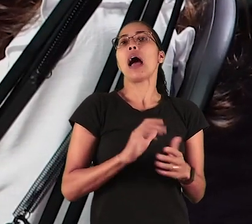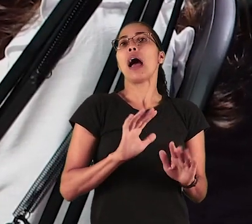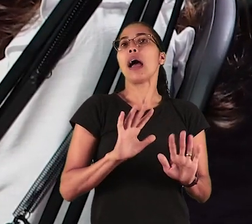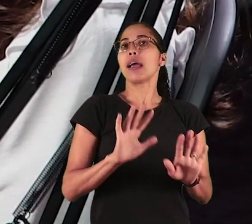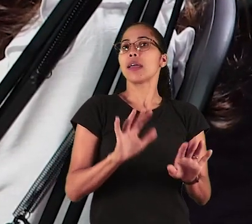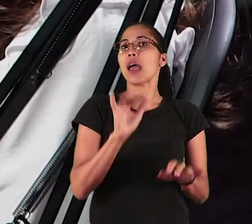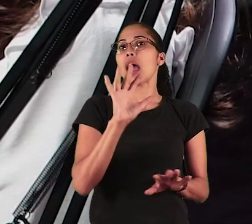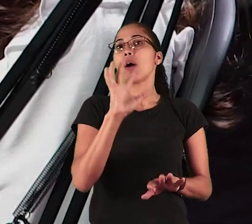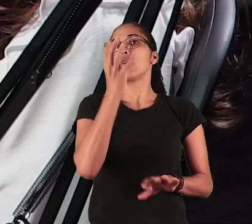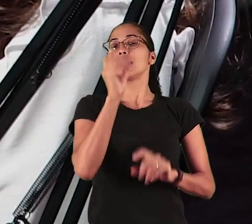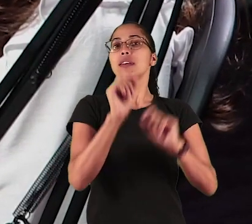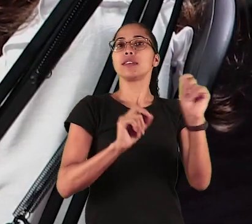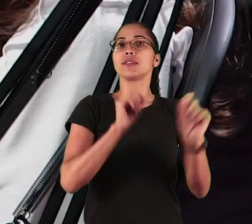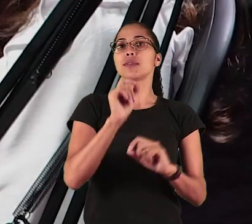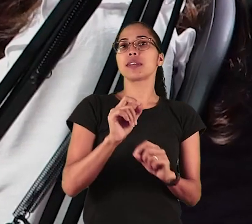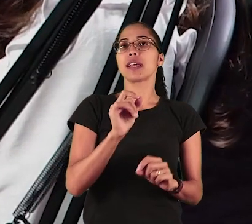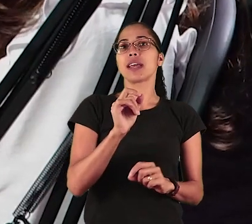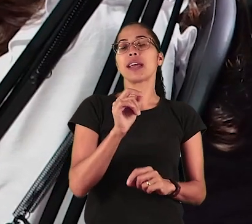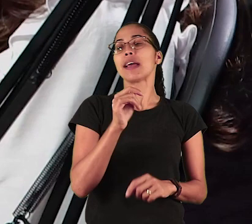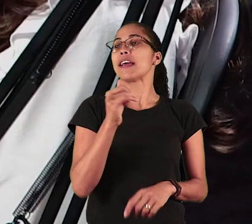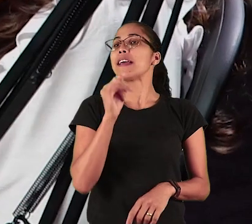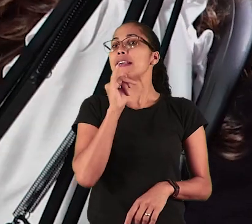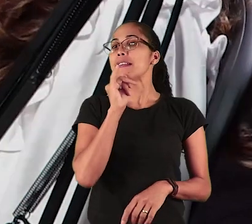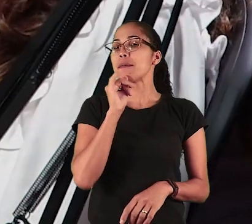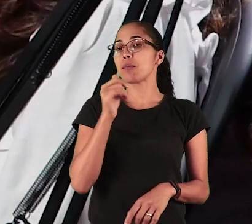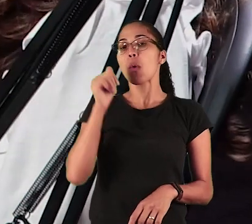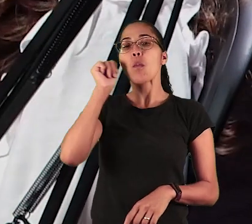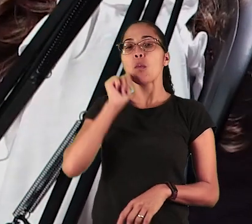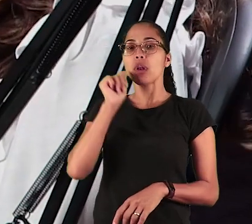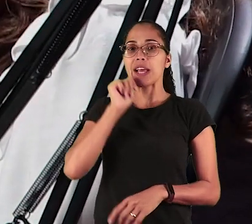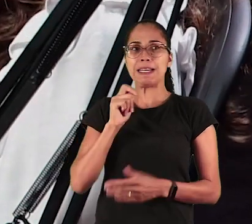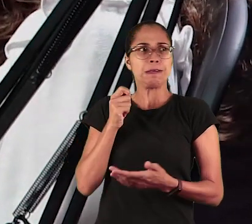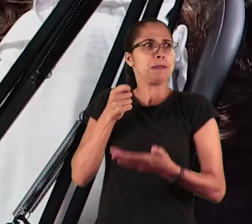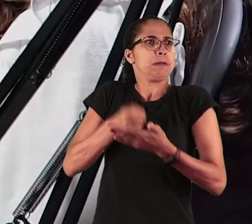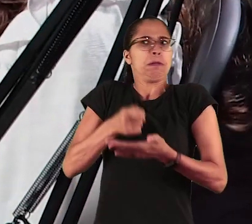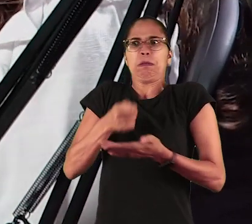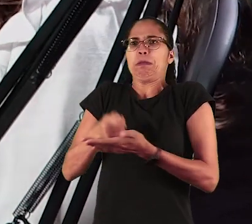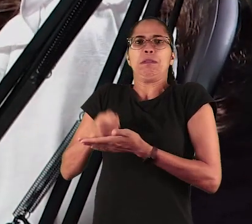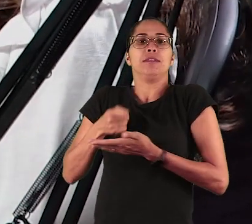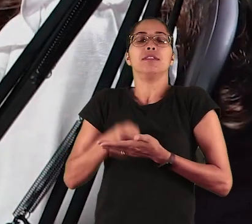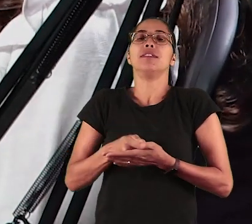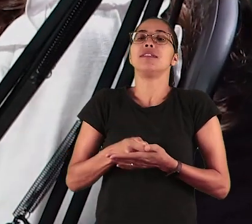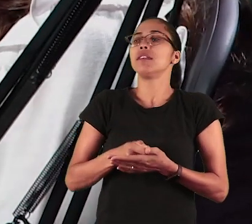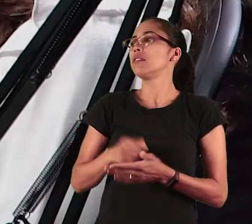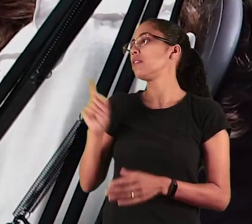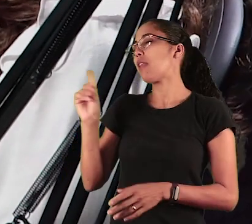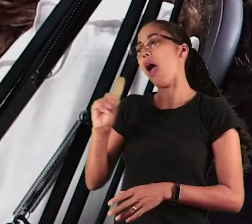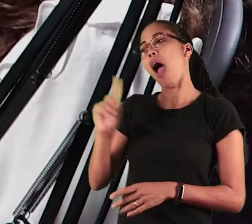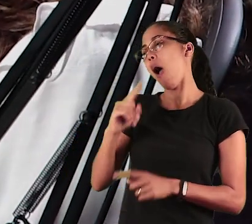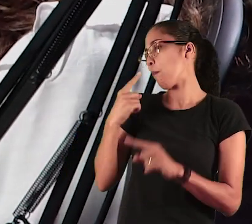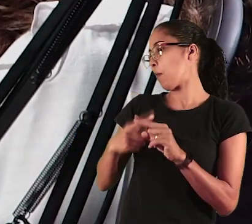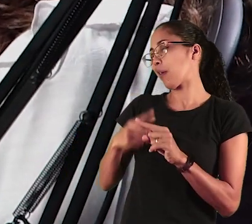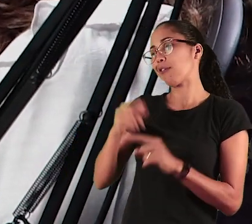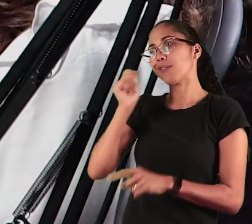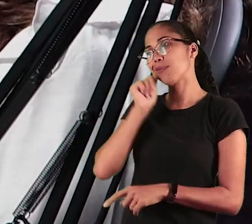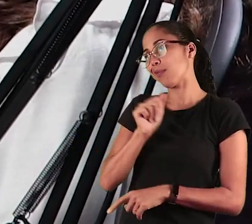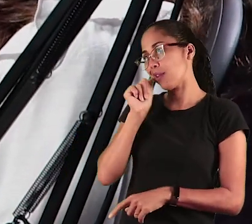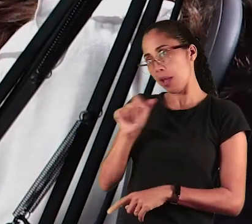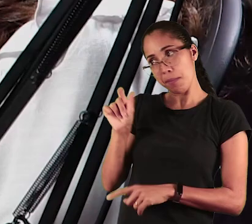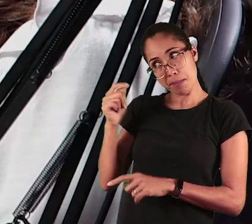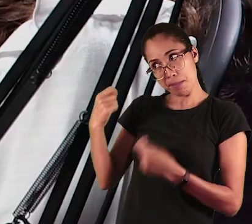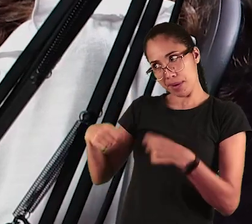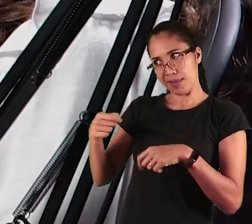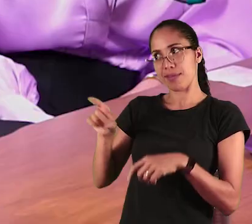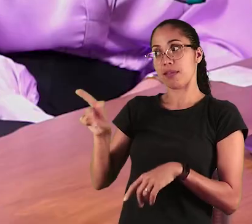assume esse papel ah não mas você é uma mulher tão esperando você é uma outra postura Vocês acreditam que tem muitas